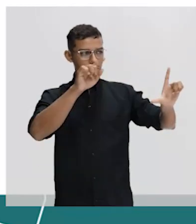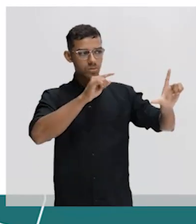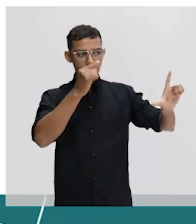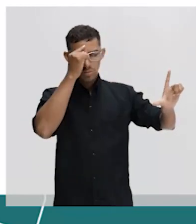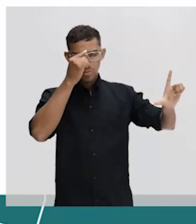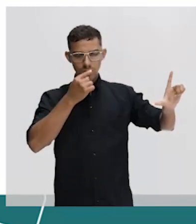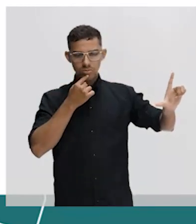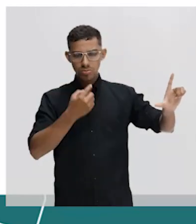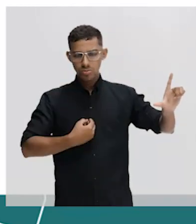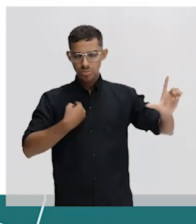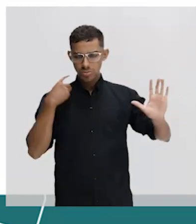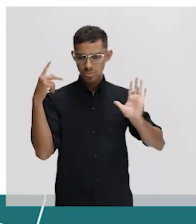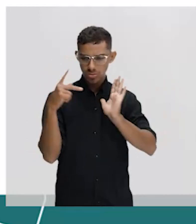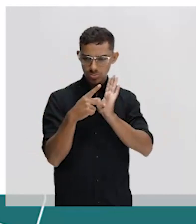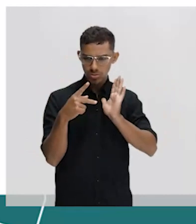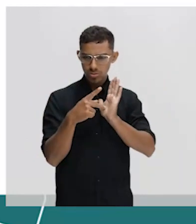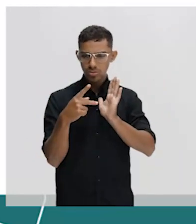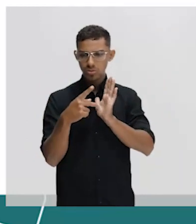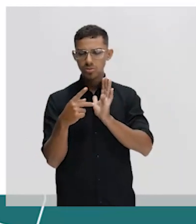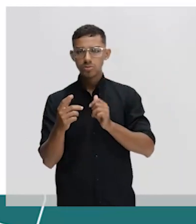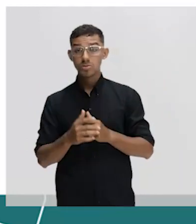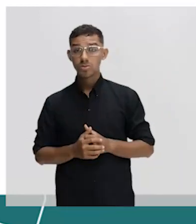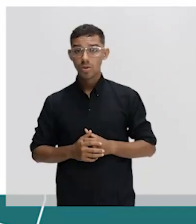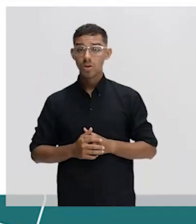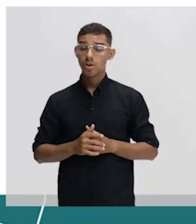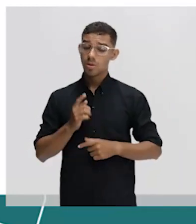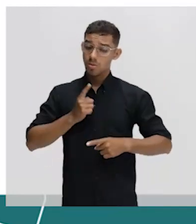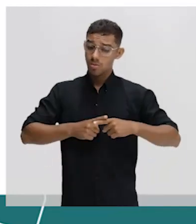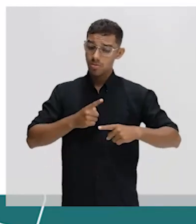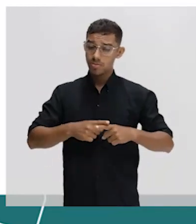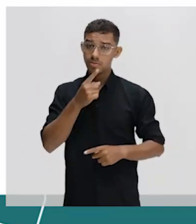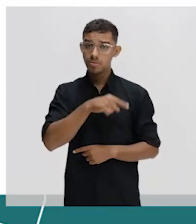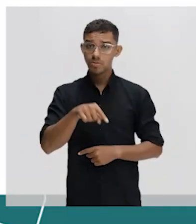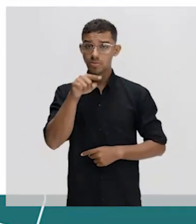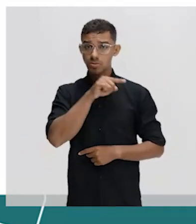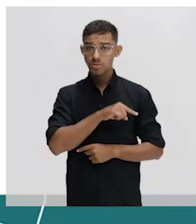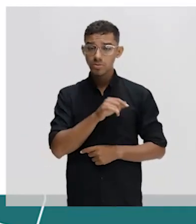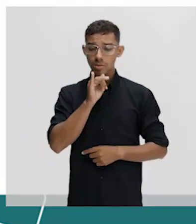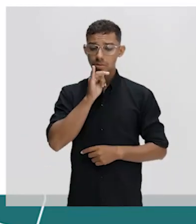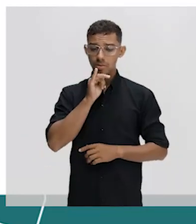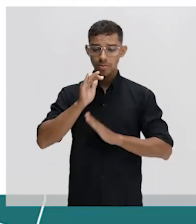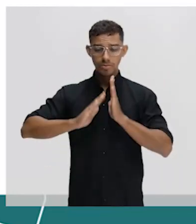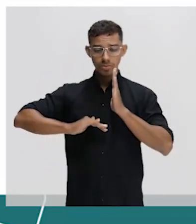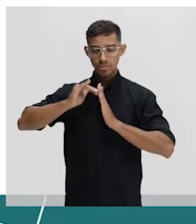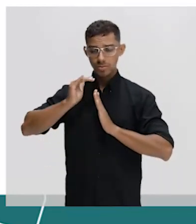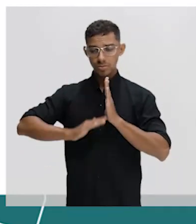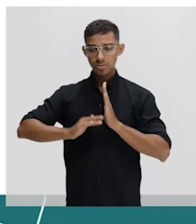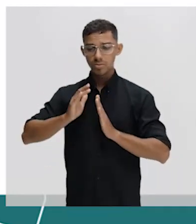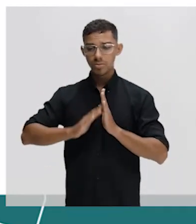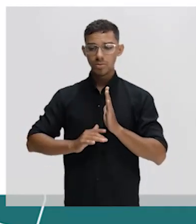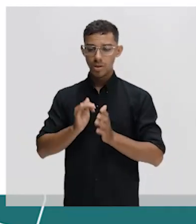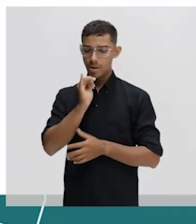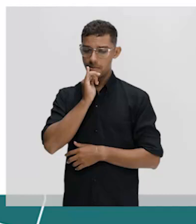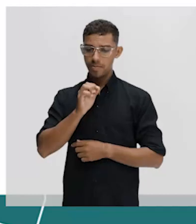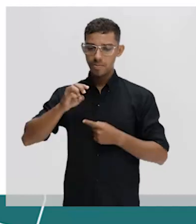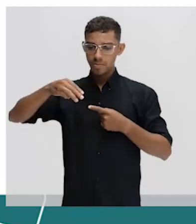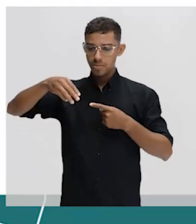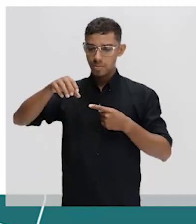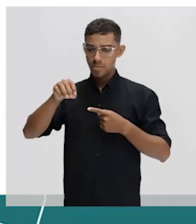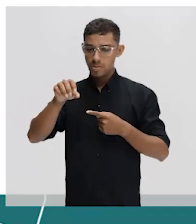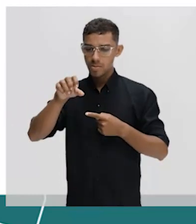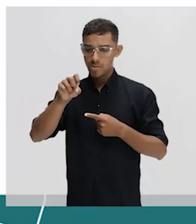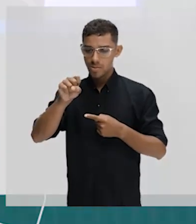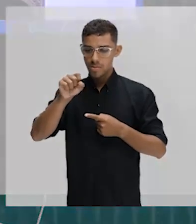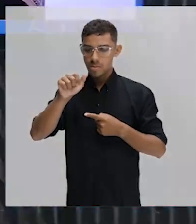reais, especificamente reais, e aí, por causa dessa situação, as pinturas bizantinas, os mosaicos bizantinos passaram a